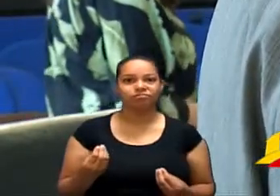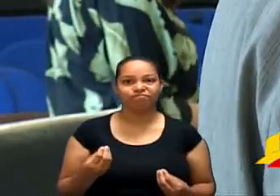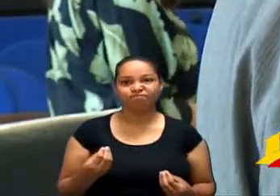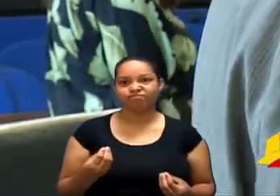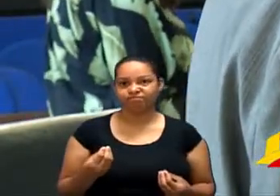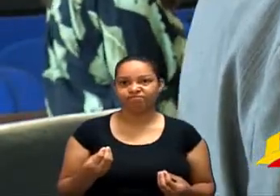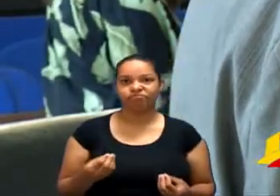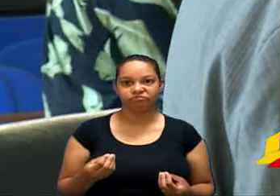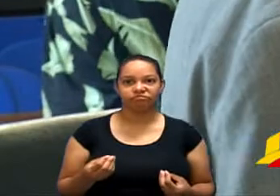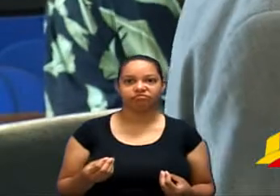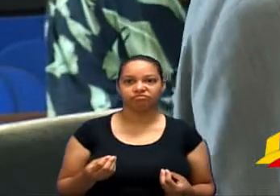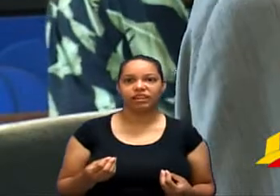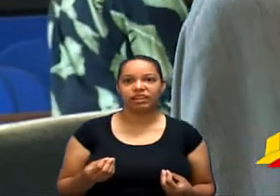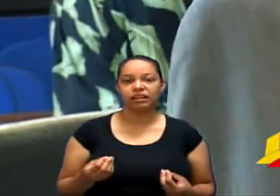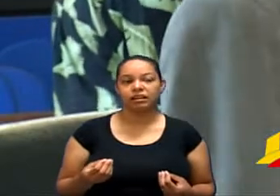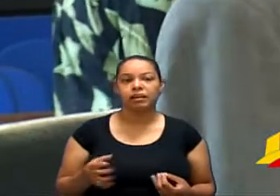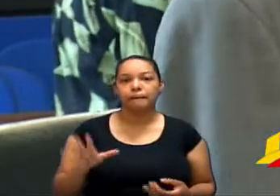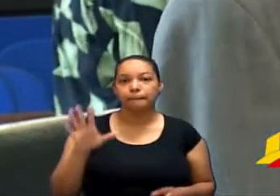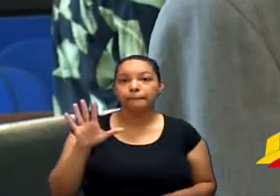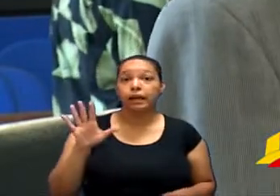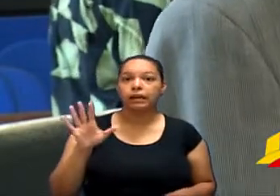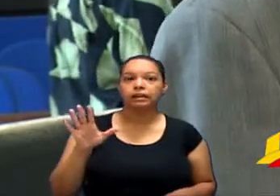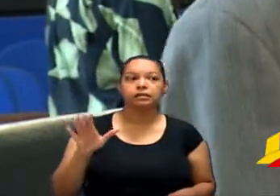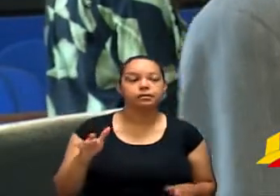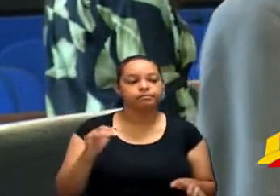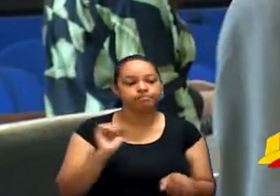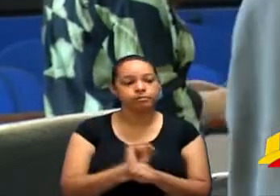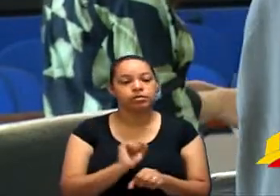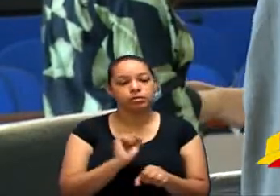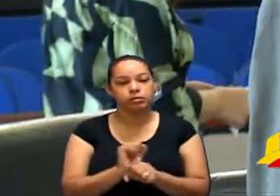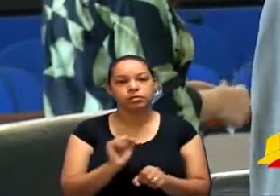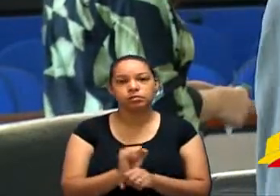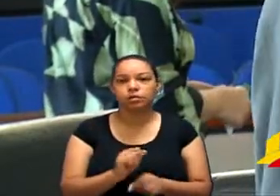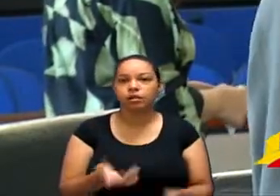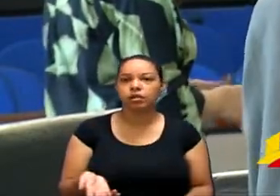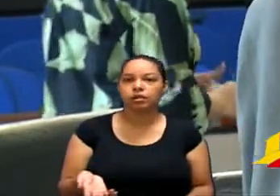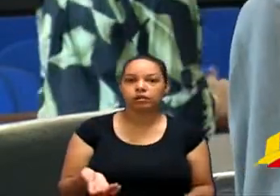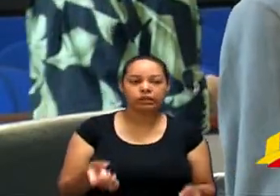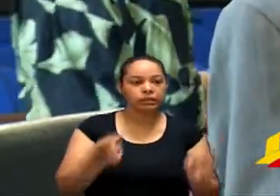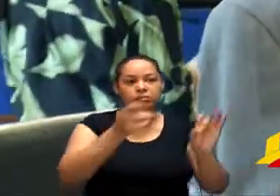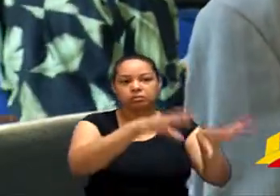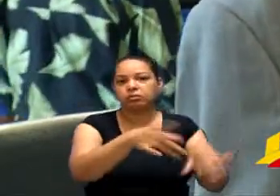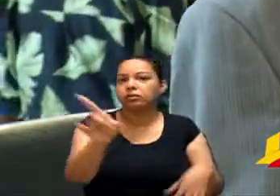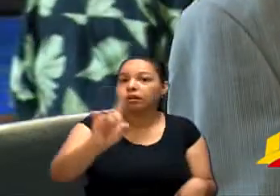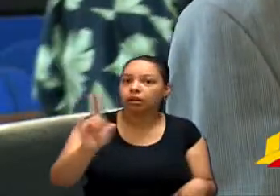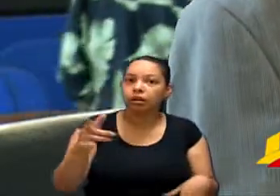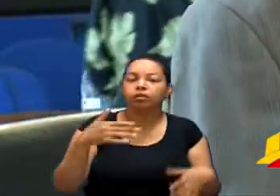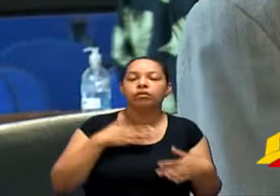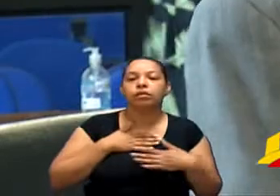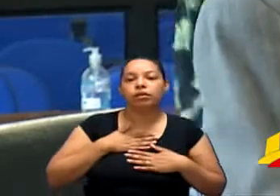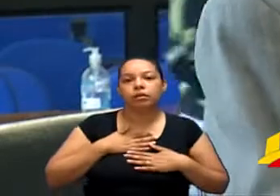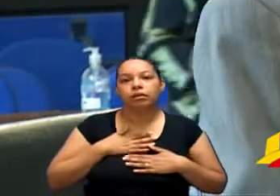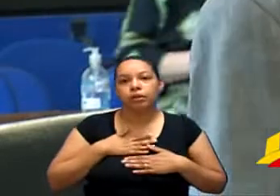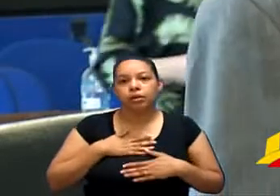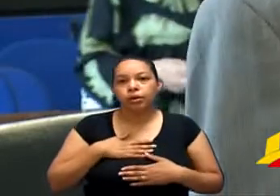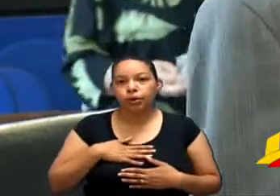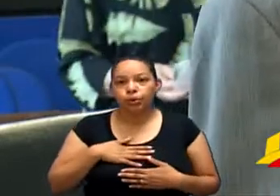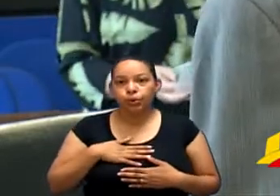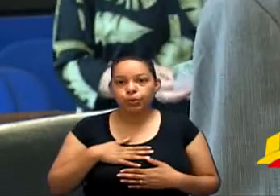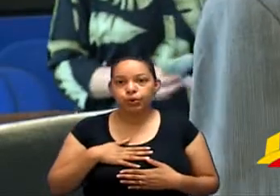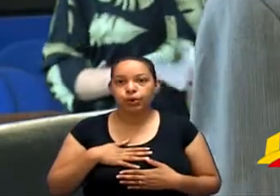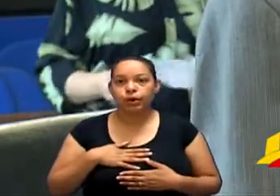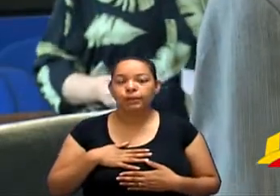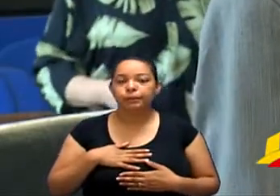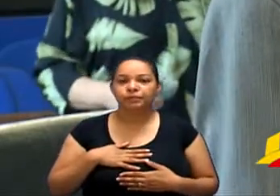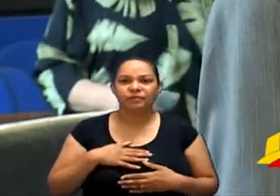sim mas seguraram e não deixaram que não é justo Presidente Foi algo assim fora de tudo que a gente